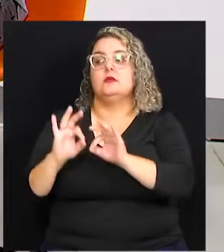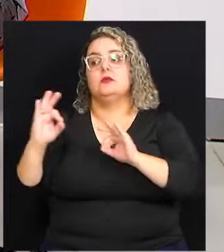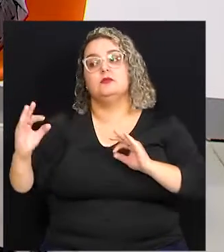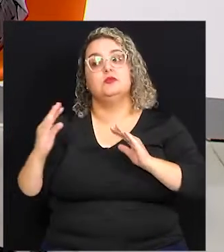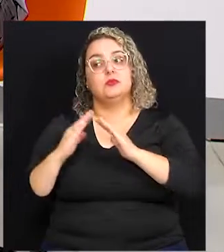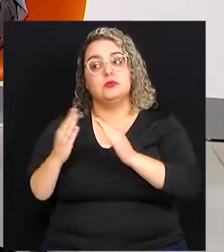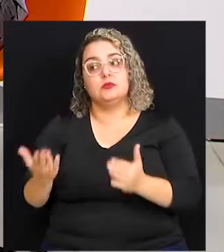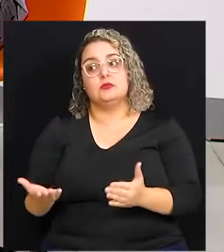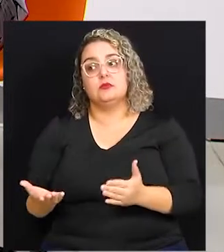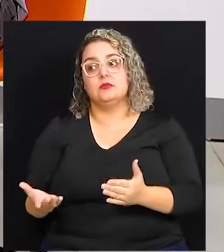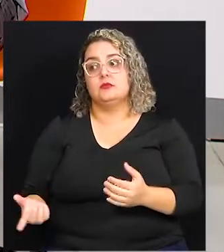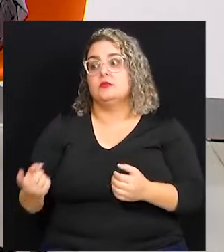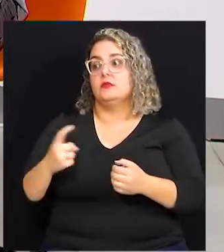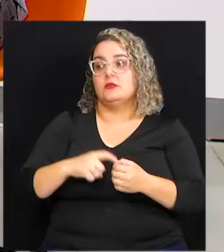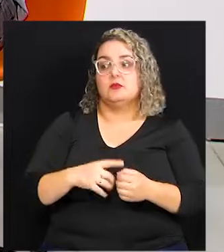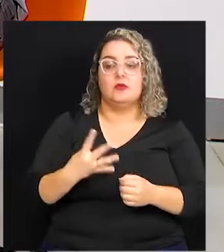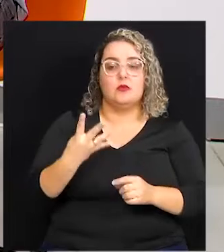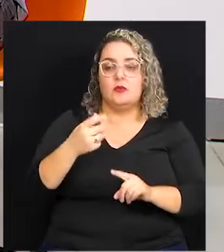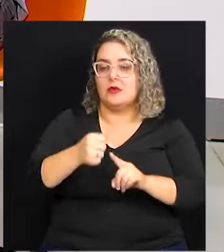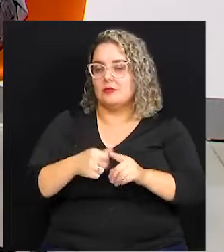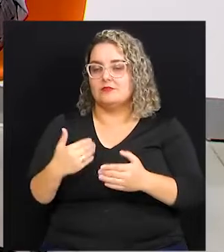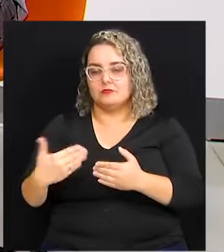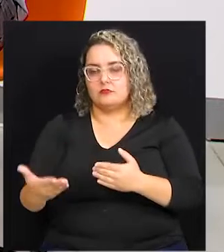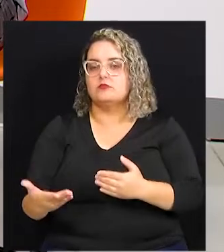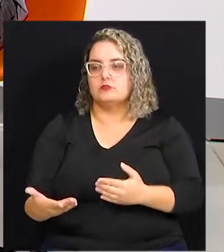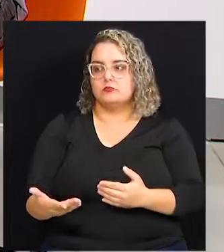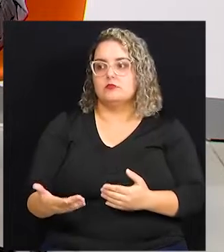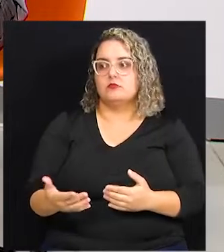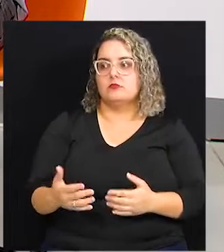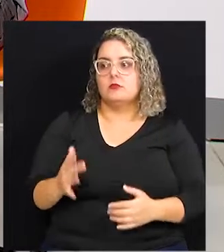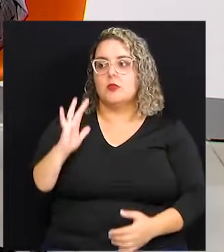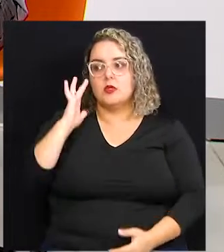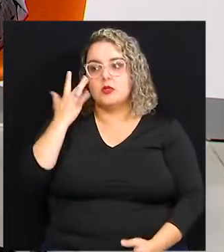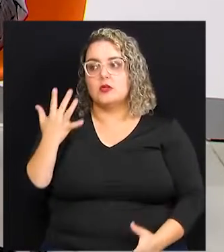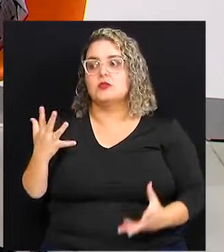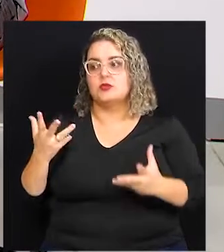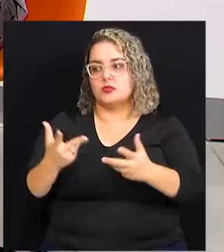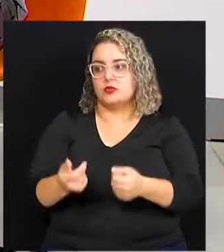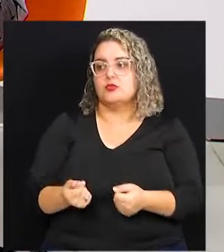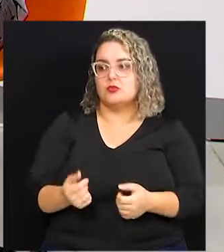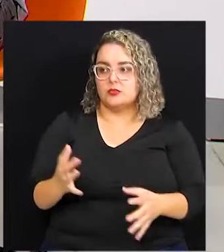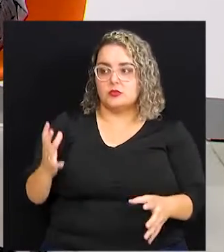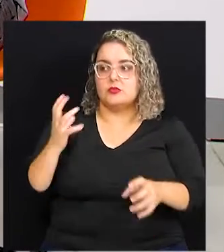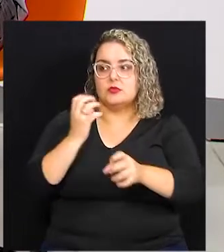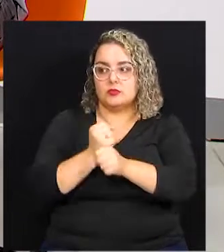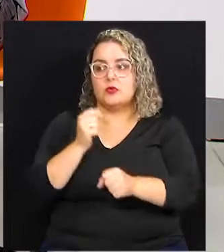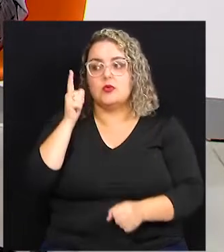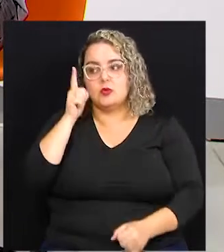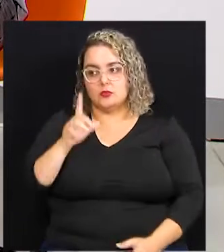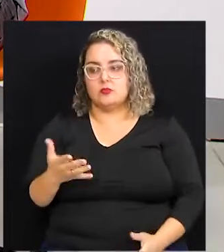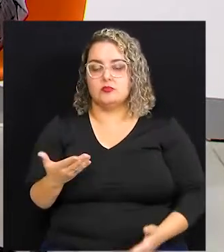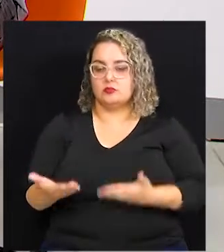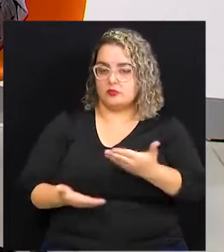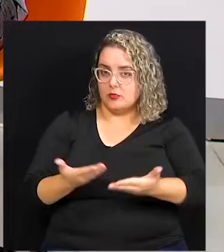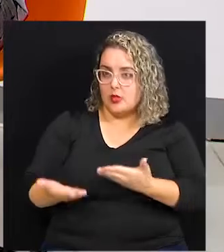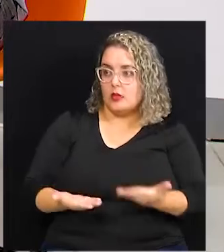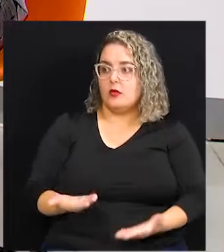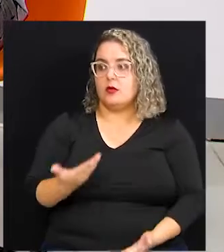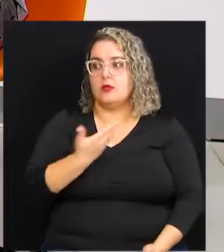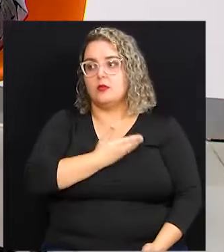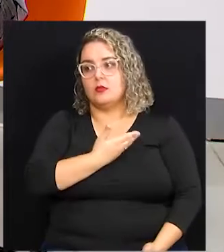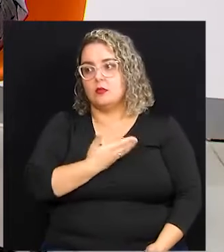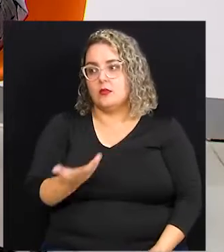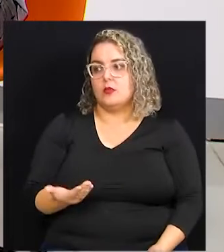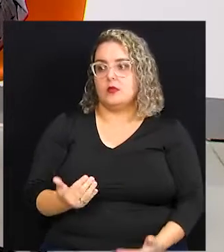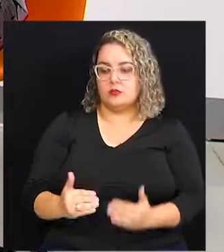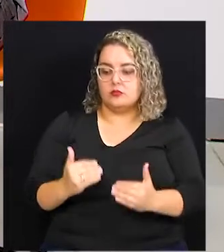da sua casa, você vai voltar lá para sua casa daqui 4 meses e etc. Mas eu acho que tudo isso é uma soma que a gente consegue ir lidando com os amigos que a